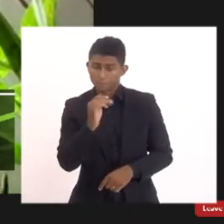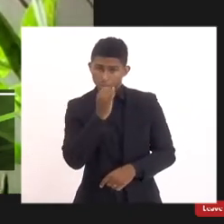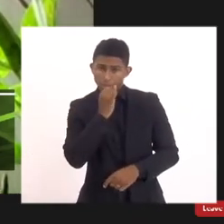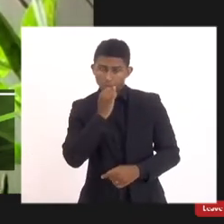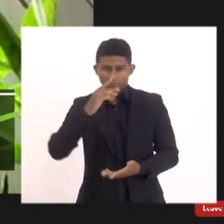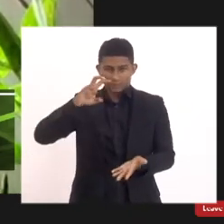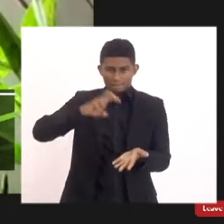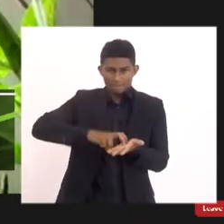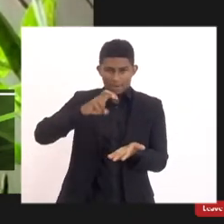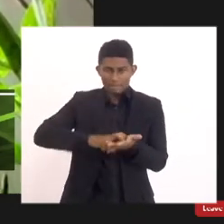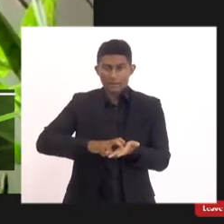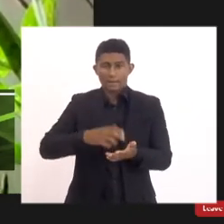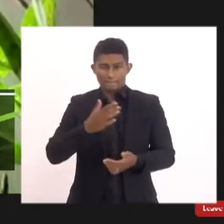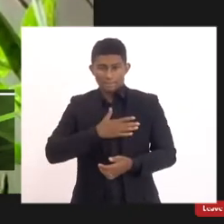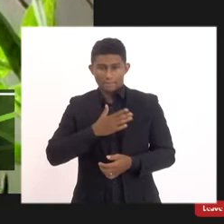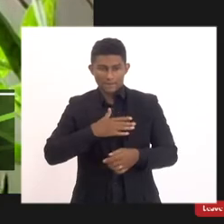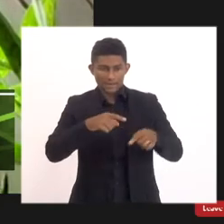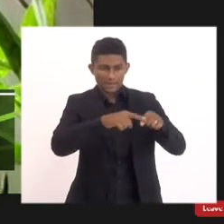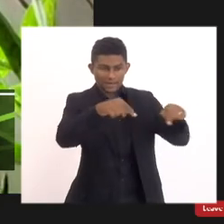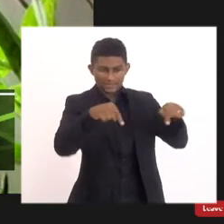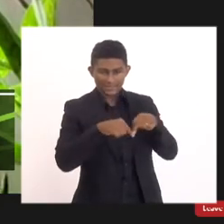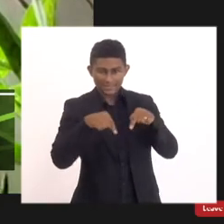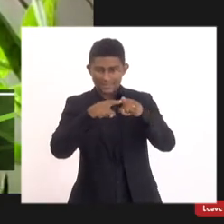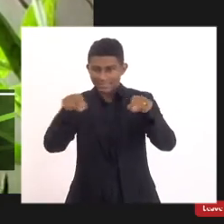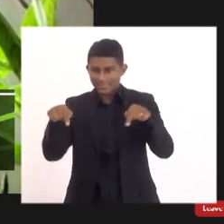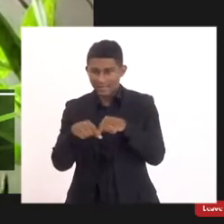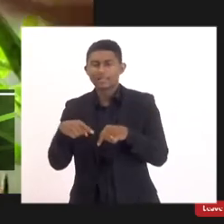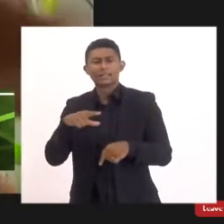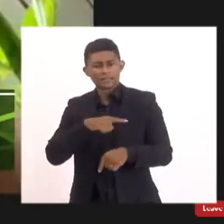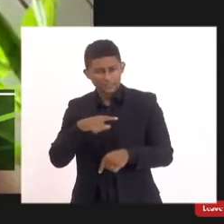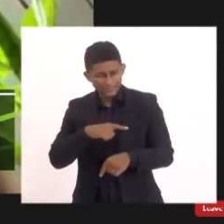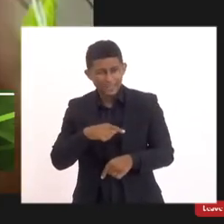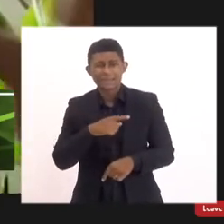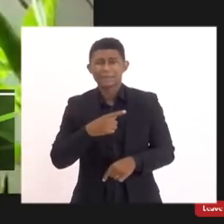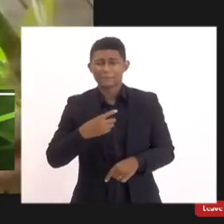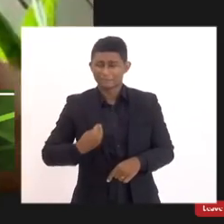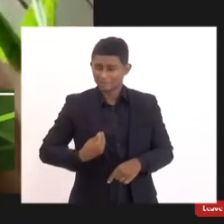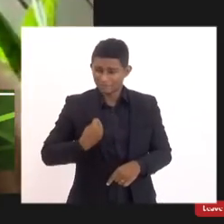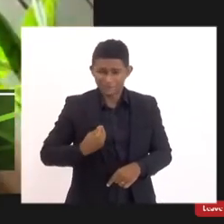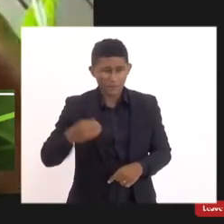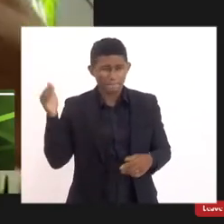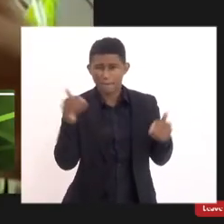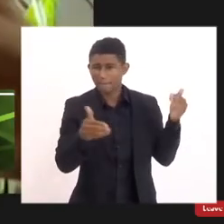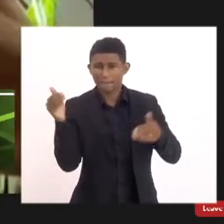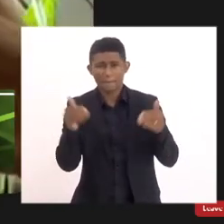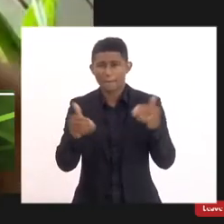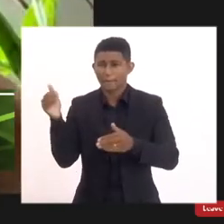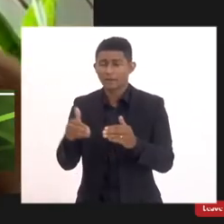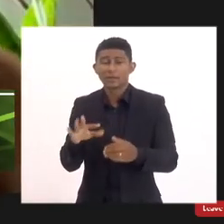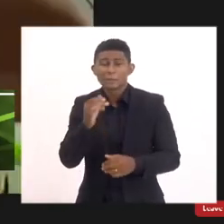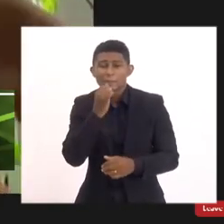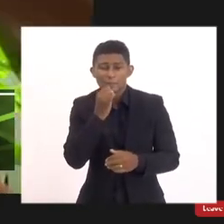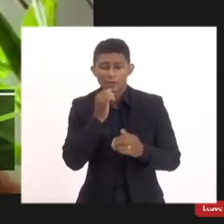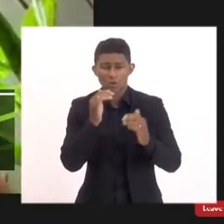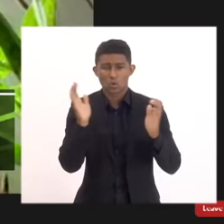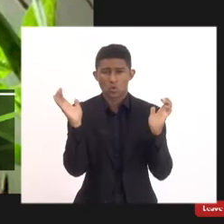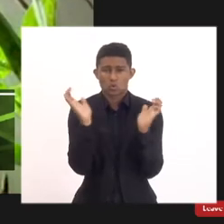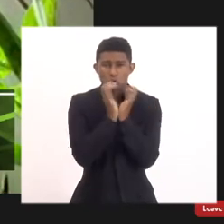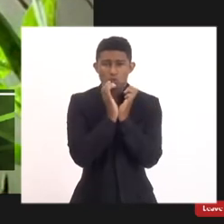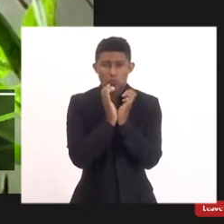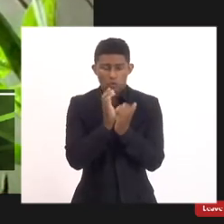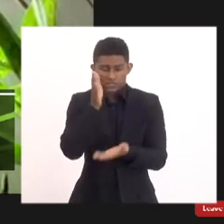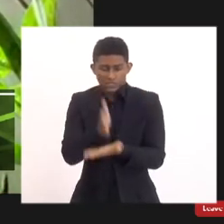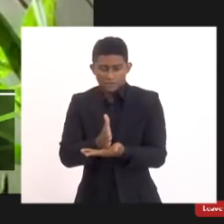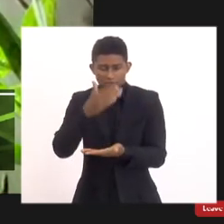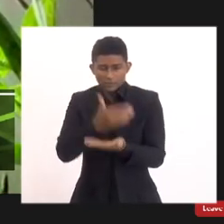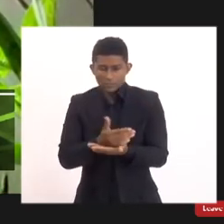as minhas salas de aula ocupadas, então eu não teria como pegar uma turma e dividir, né, para que todos tivessem